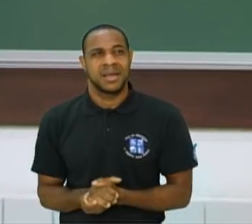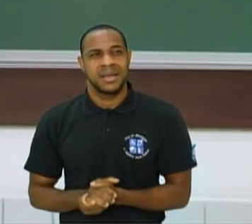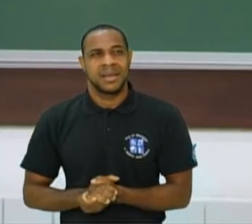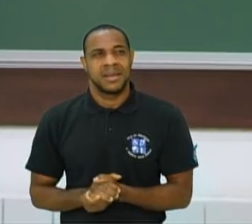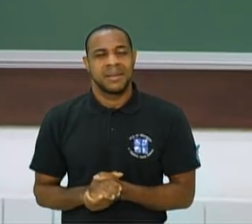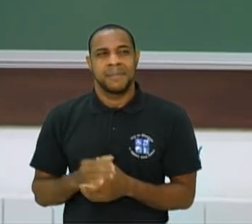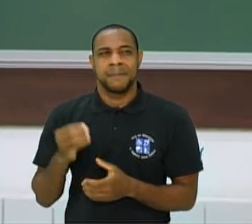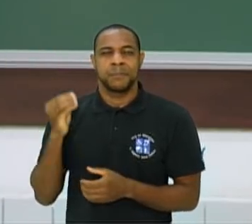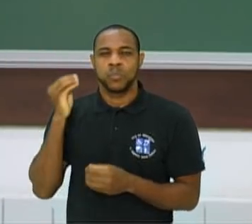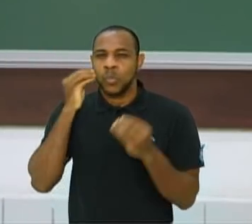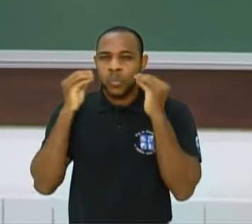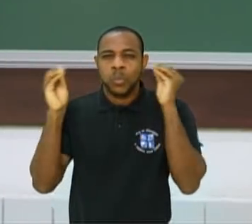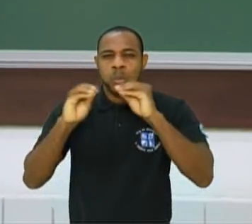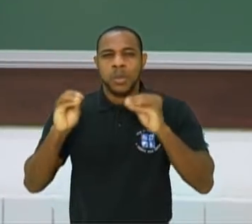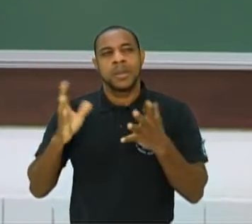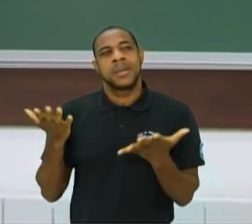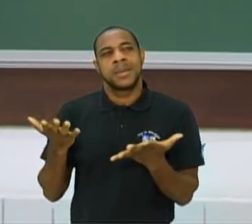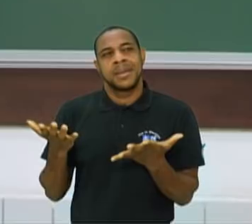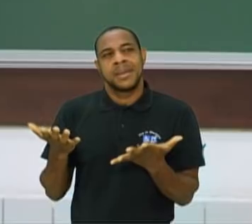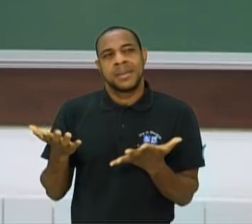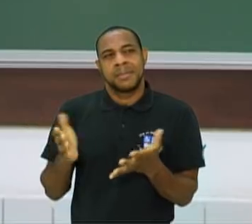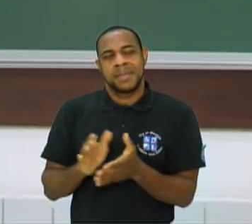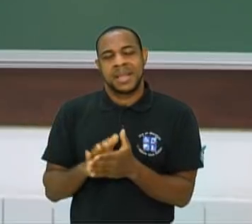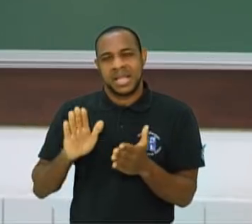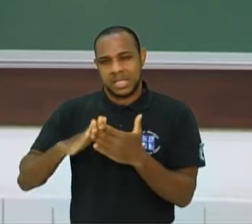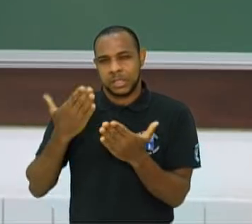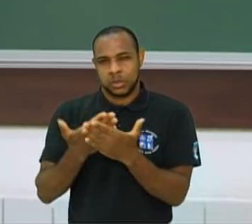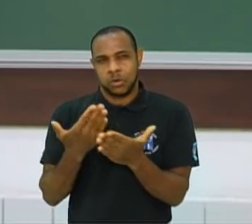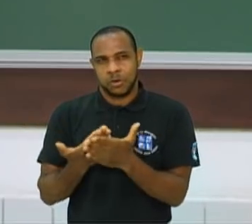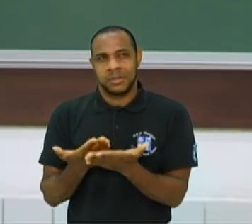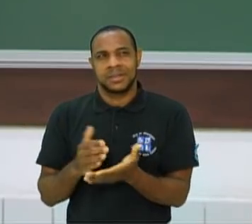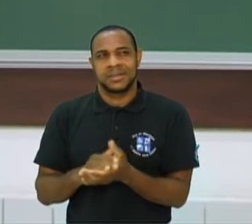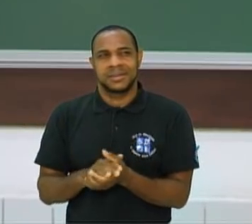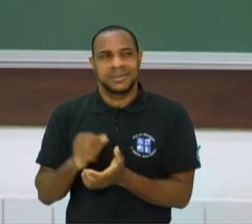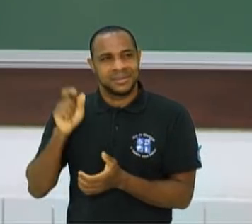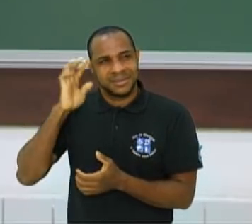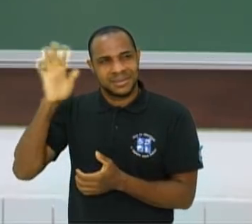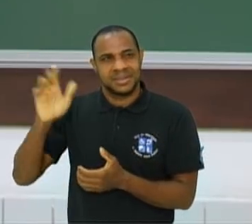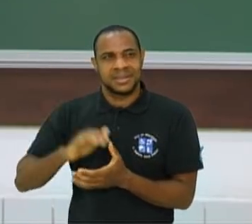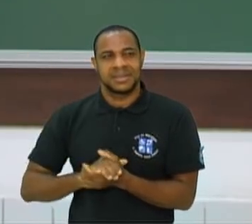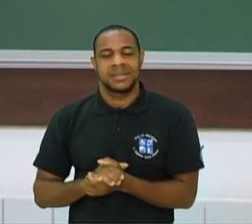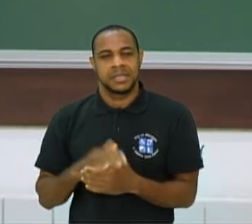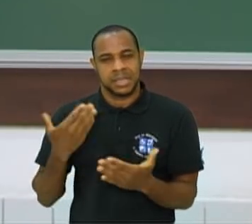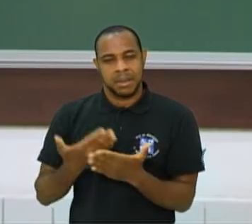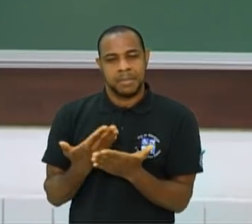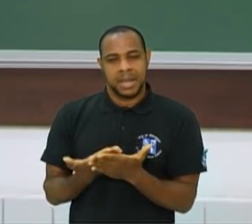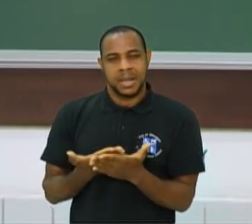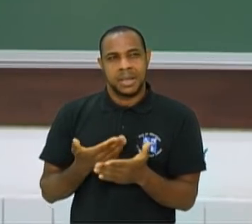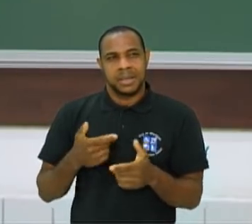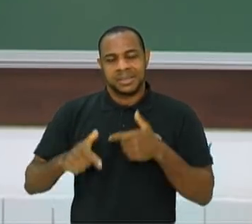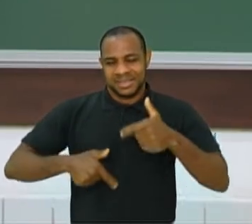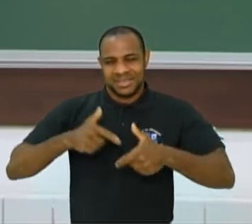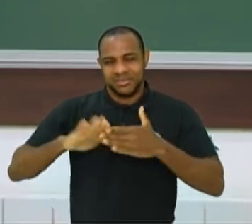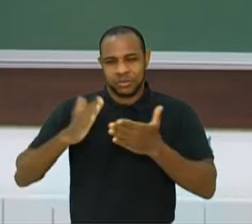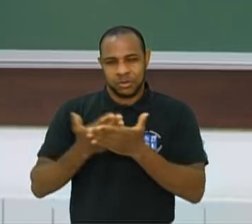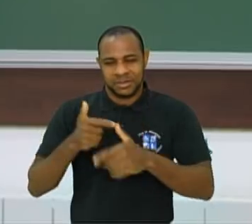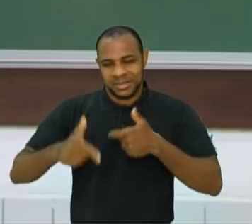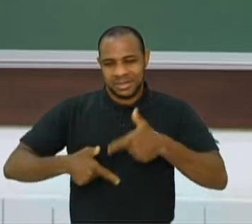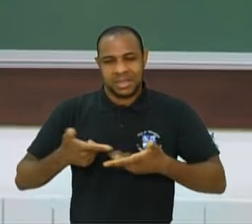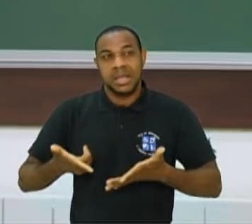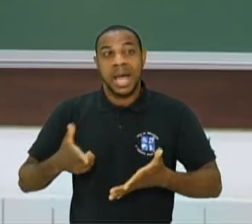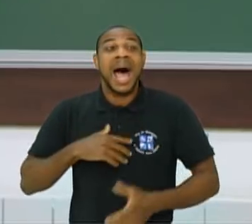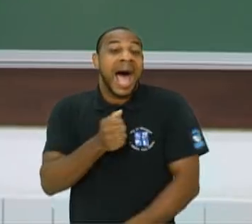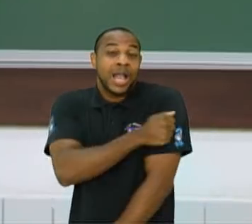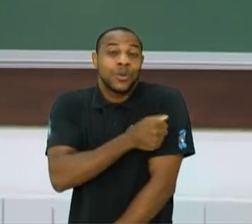aqui para 2 colégios que também traz memórias importantes para mim. Colégios que eu, né, enquanto aluna, estive